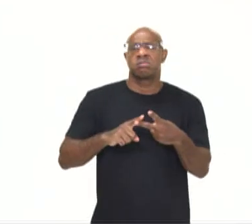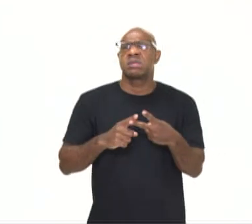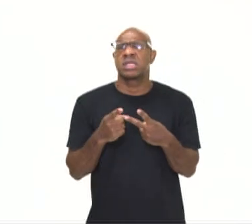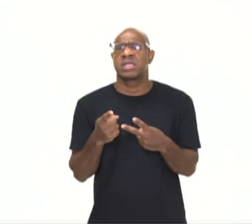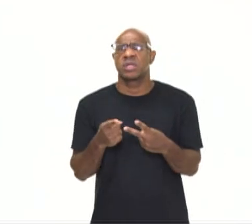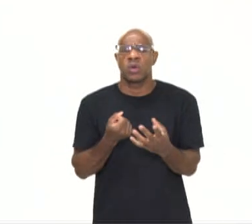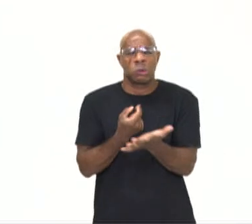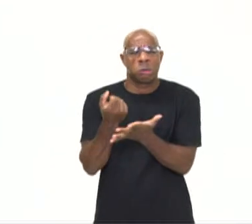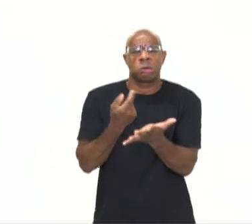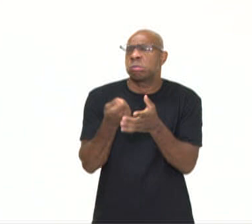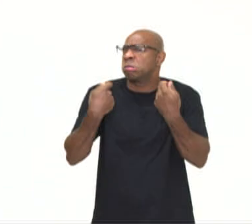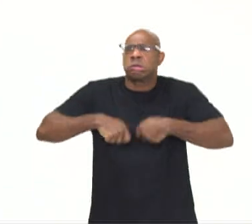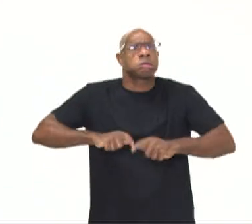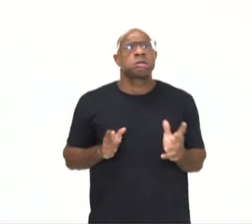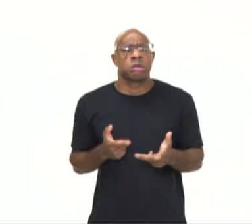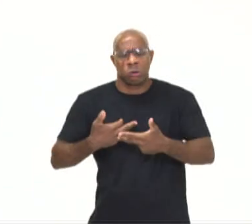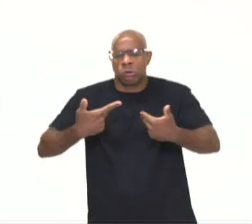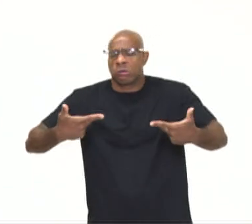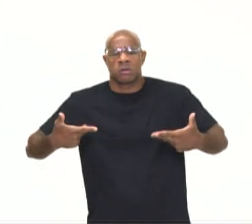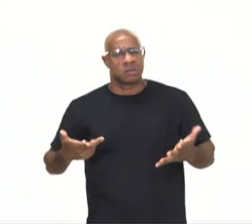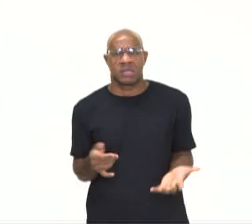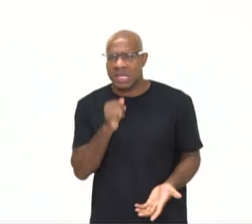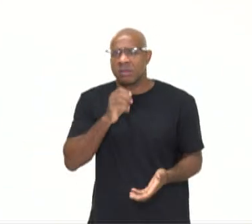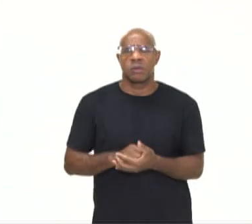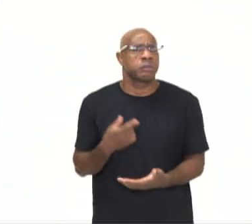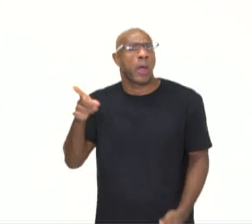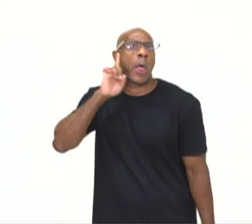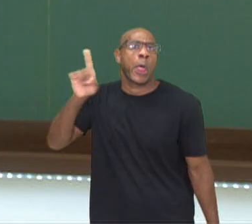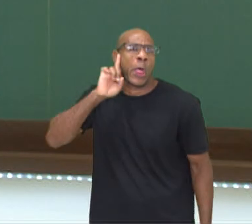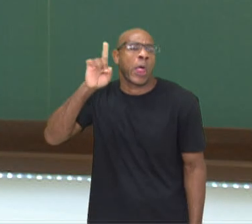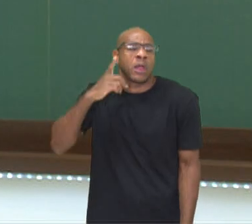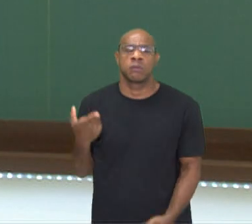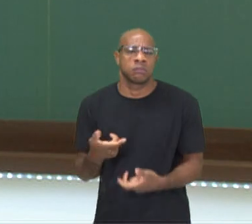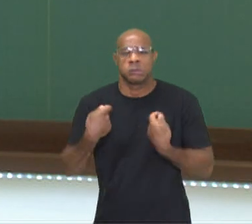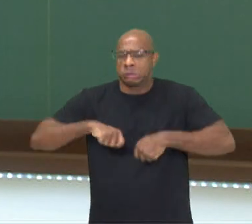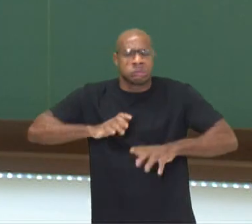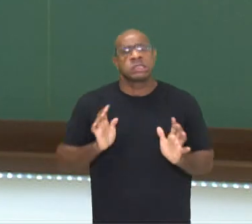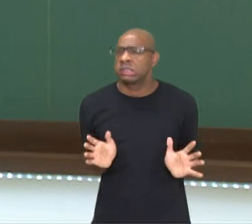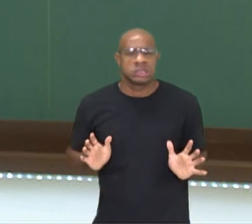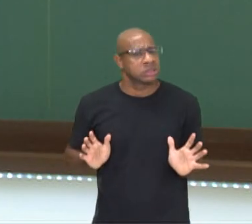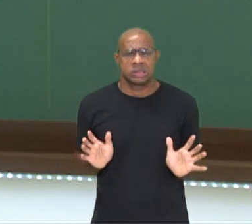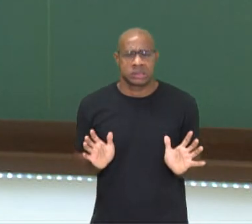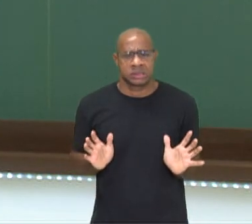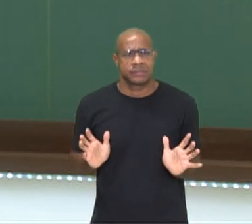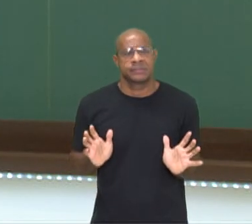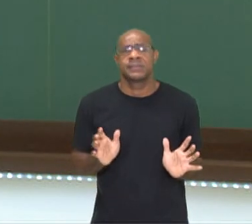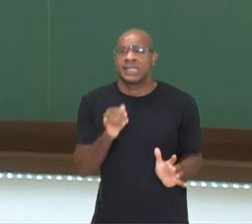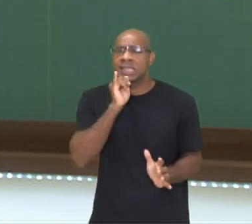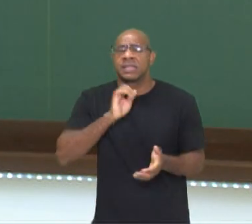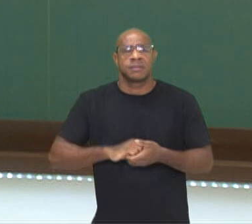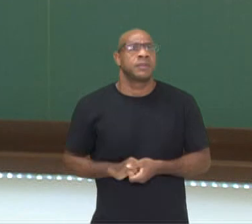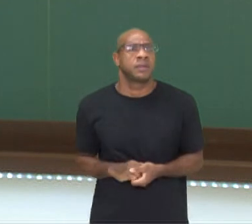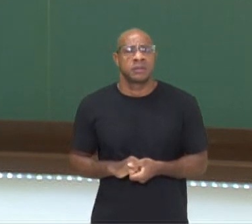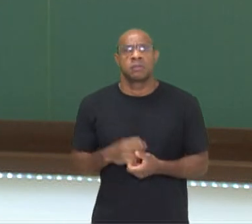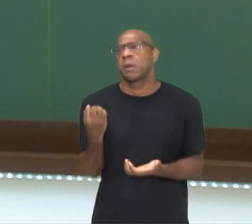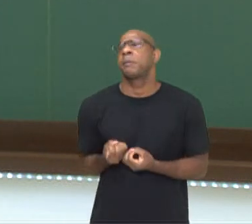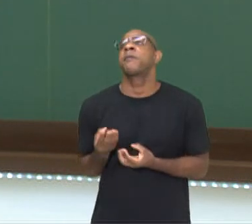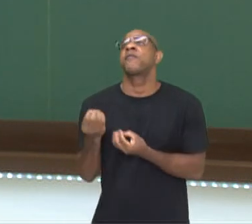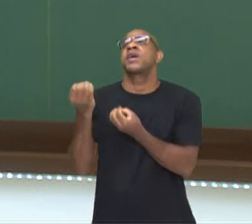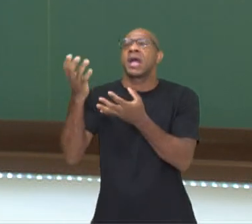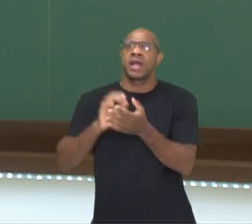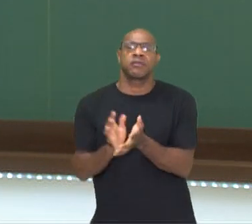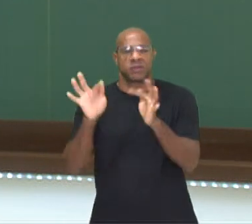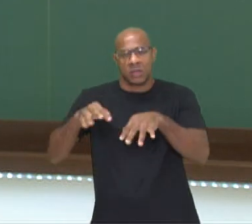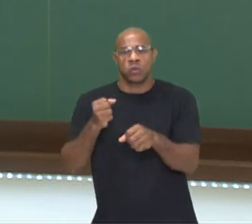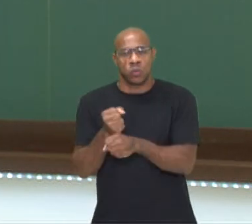é recorrente, ou seja, você não vai fazer o consumo, comprar essas coisas todos os dias. Por exemplo, uma viagem no final